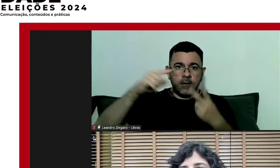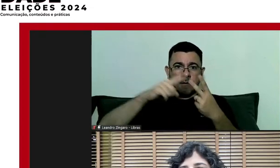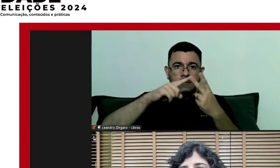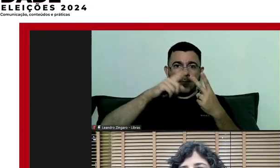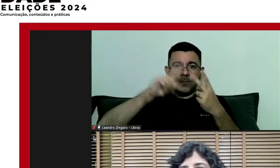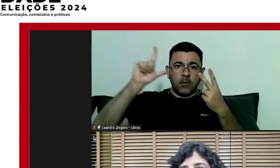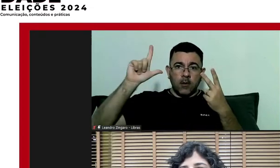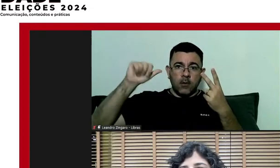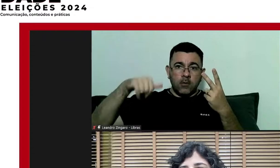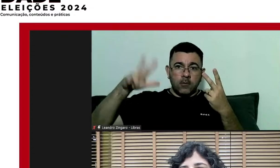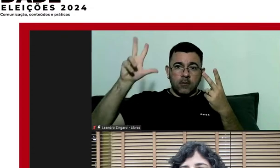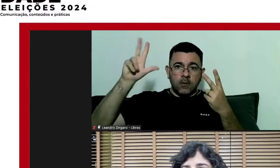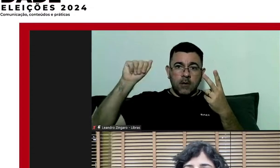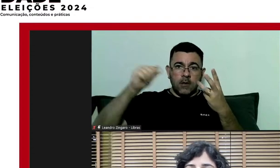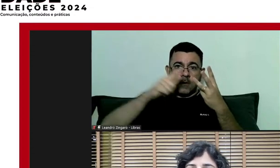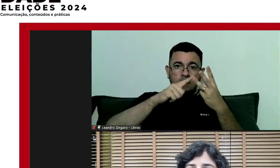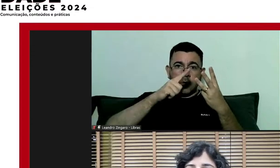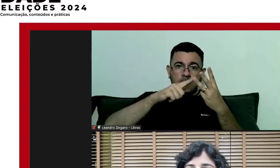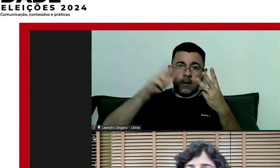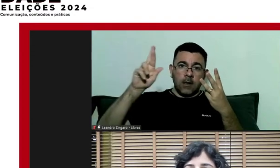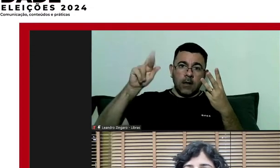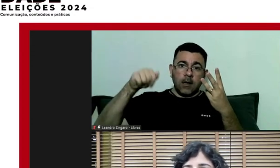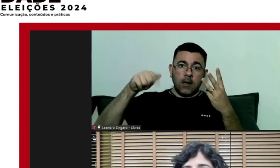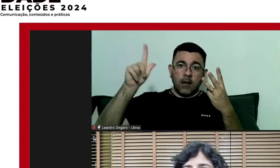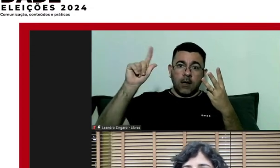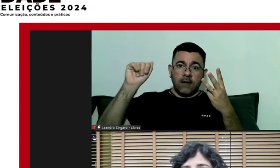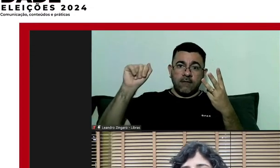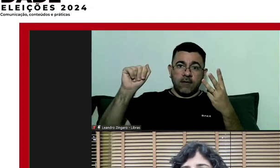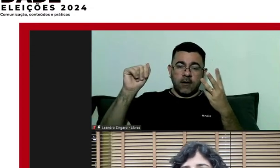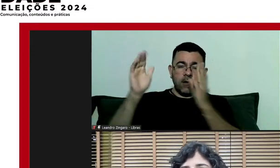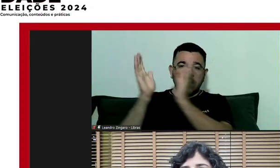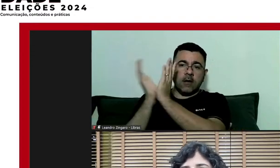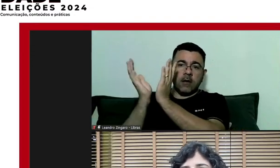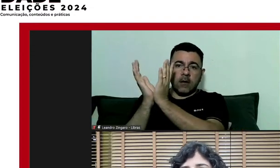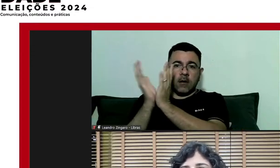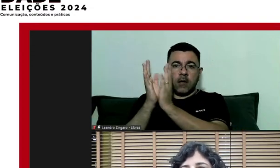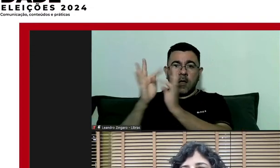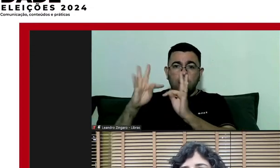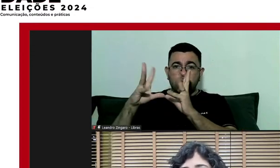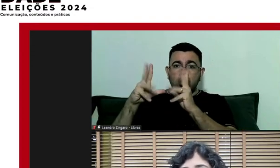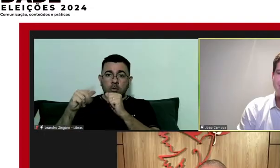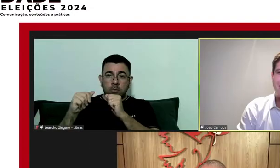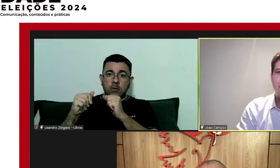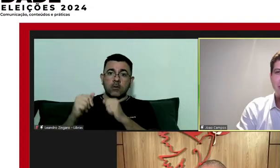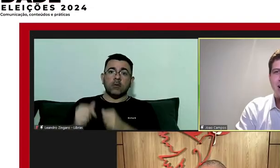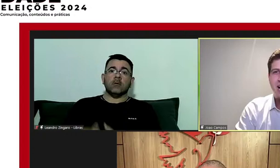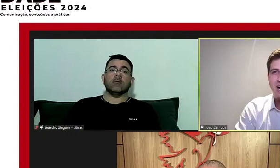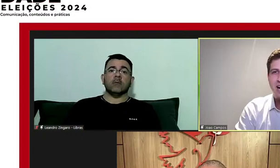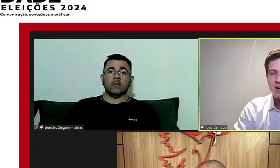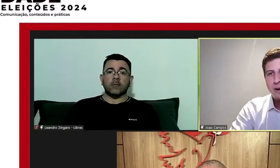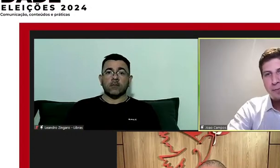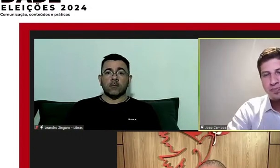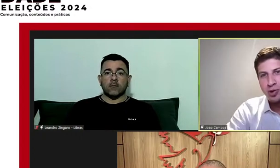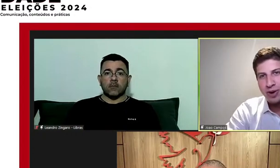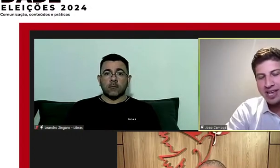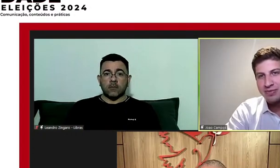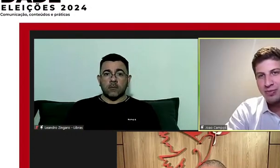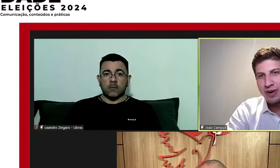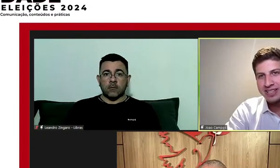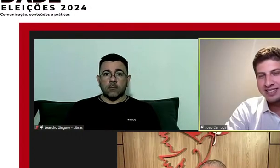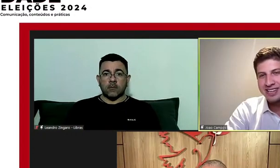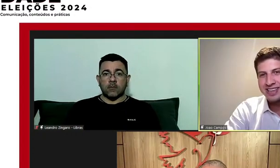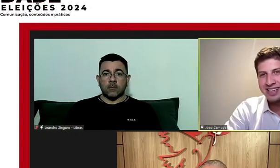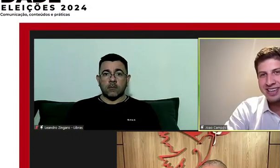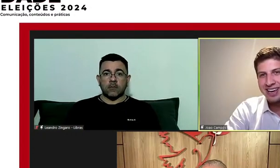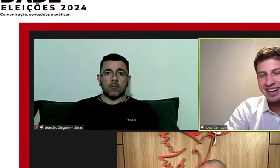que que compartilhou com a gente toda a sua equipe Rafa eh eu acho que para terminar meu pai meu